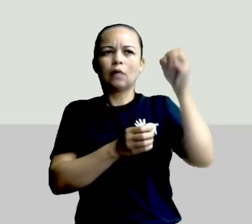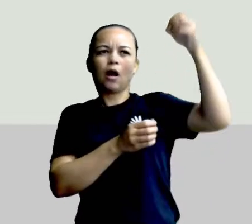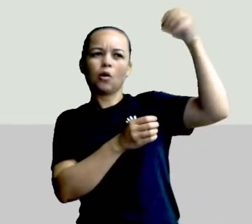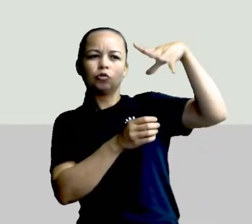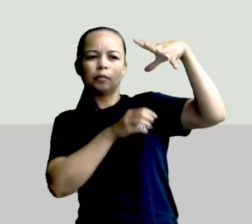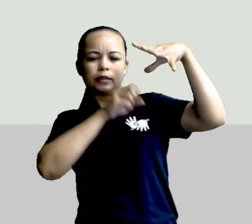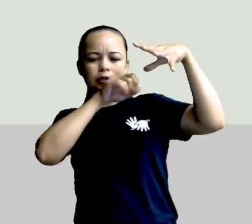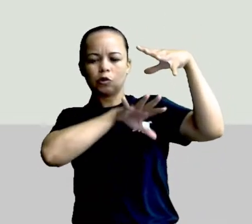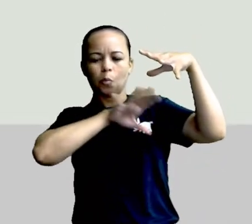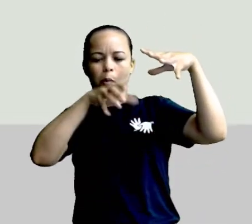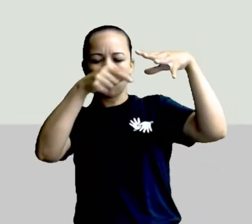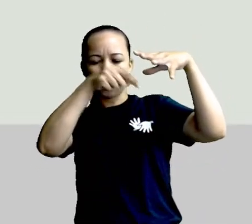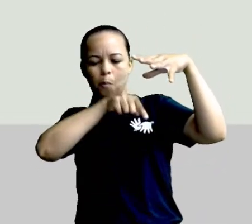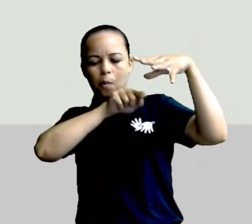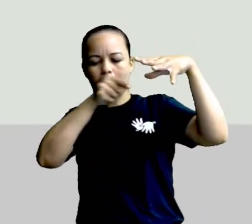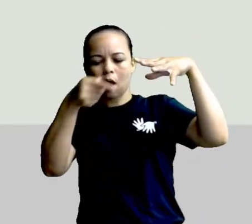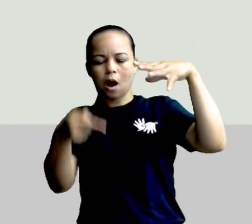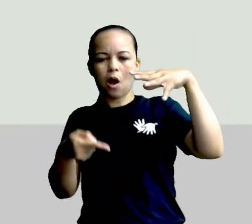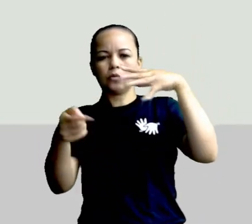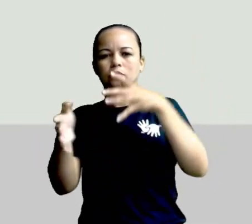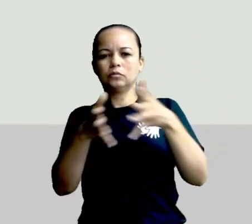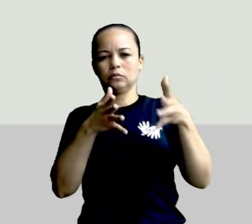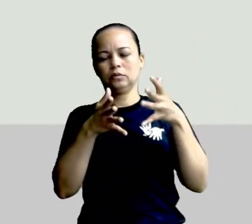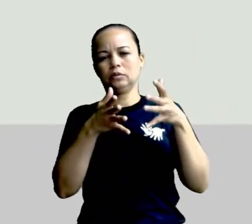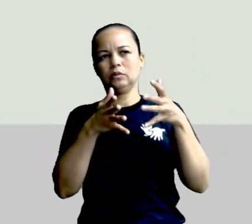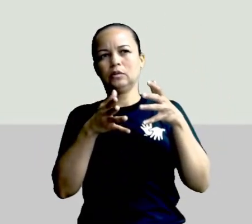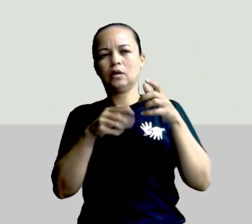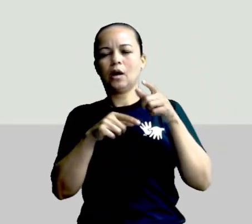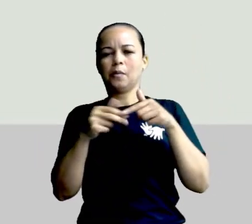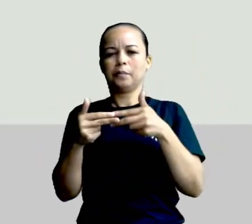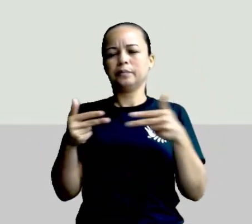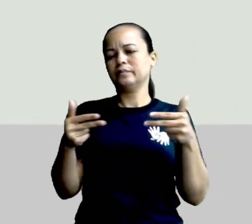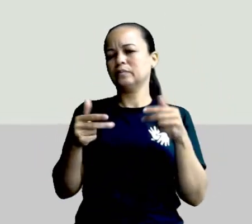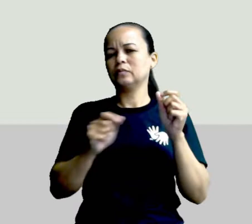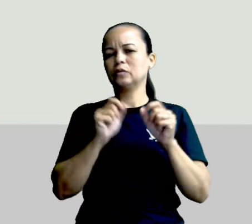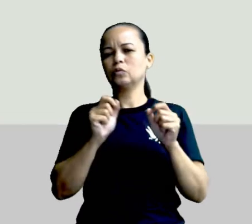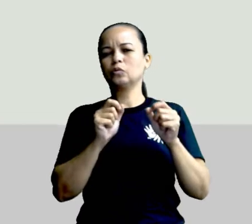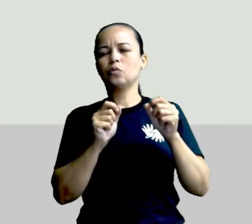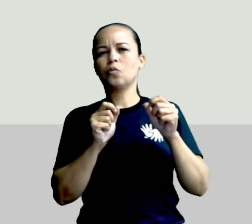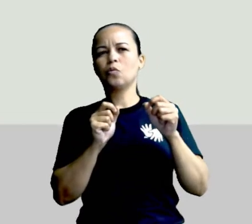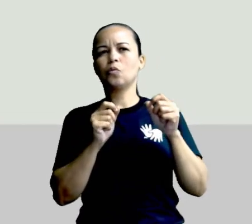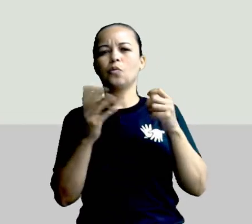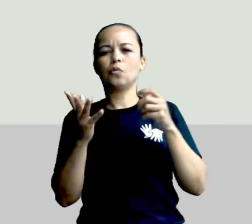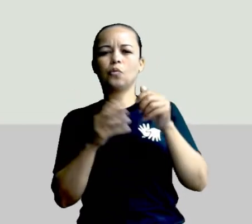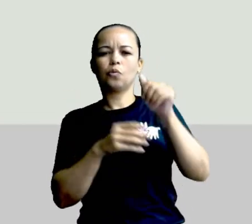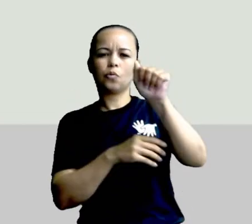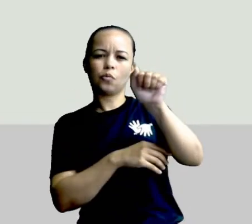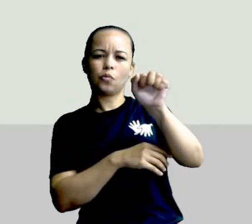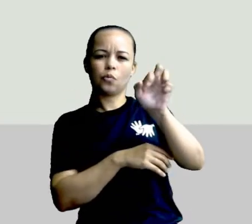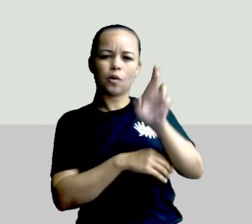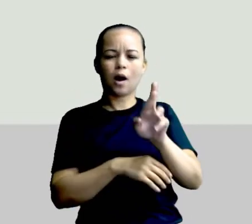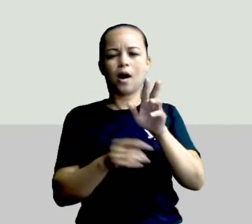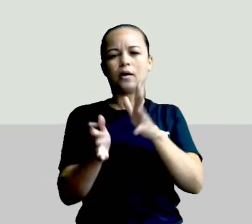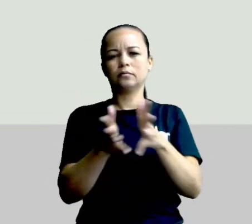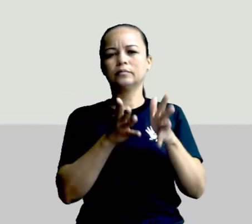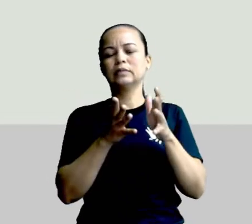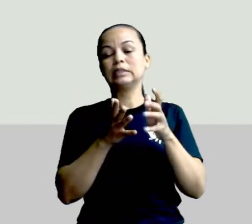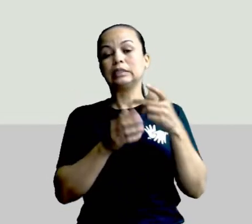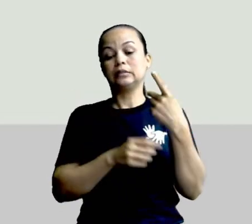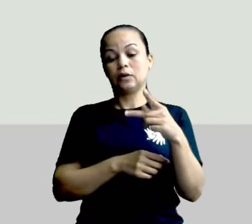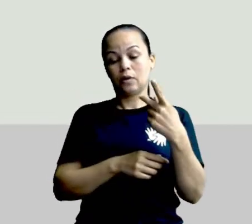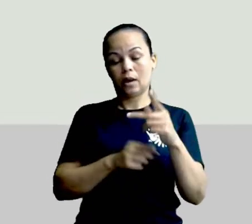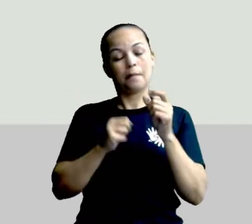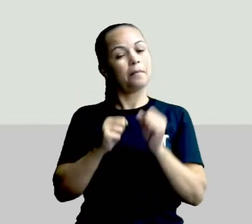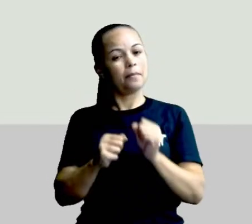para outro, tá? Para outro meio, é como ocorre na maioria das vezes no ar, para a água,